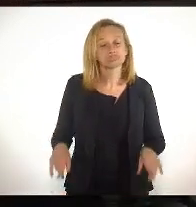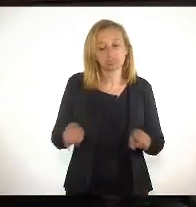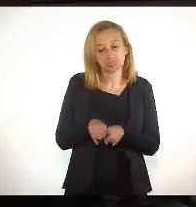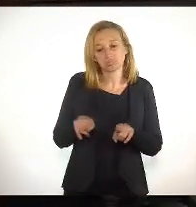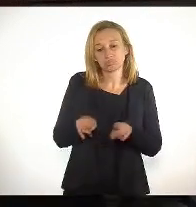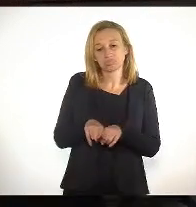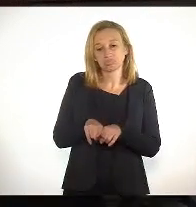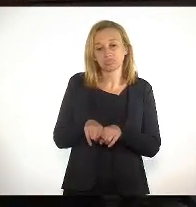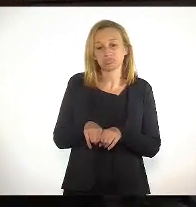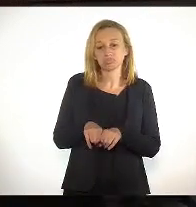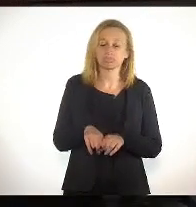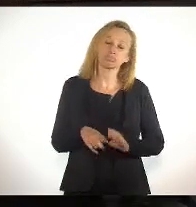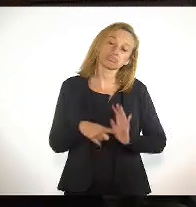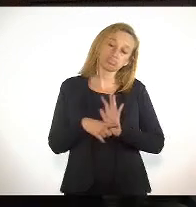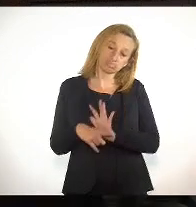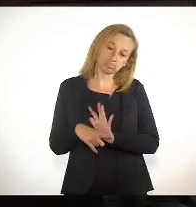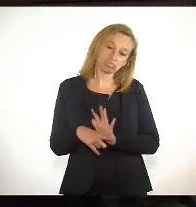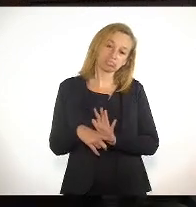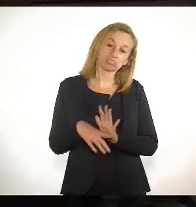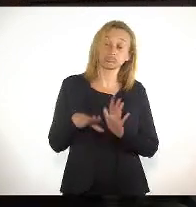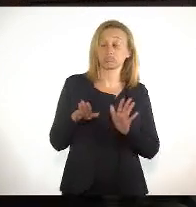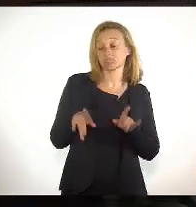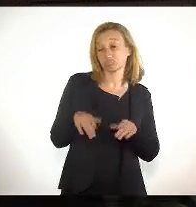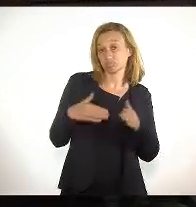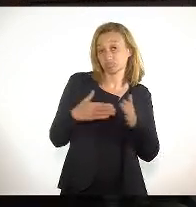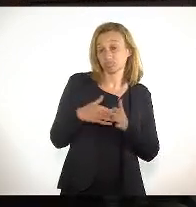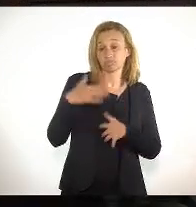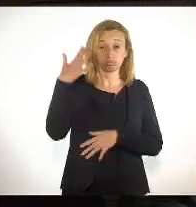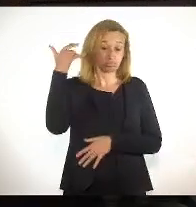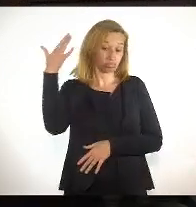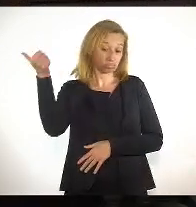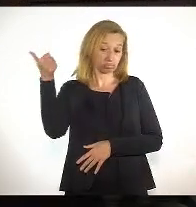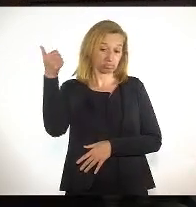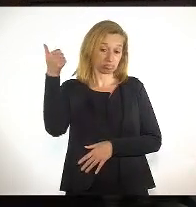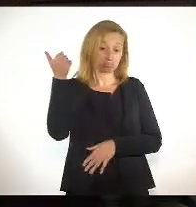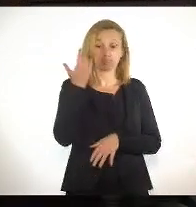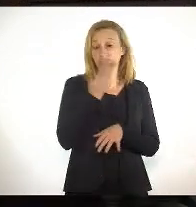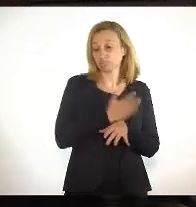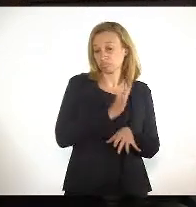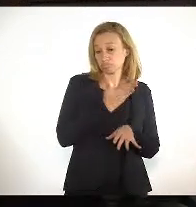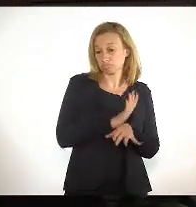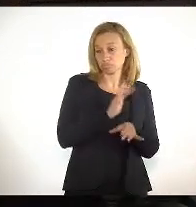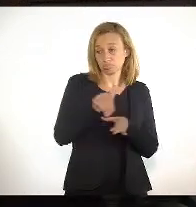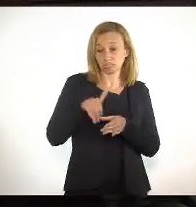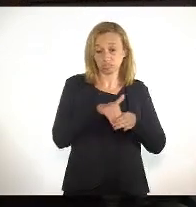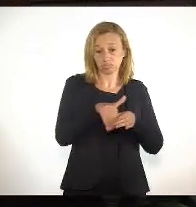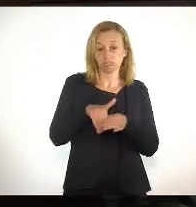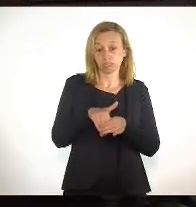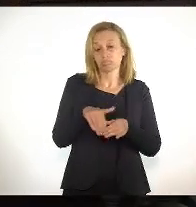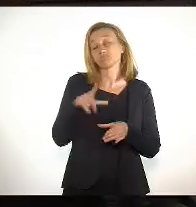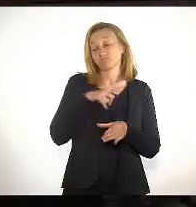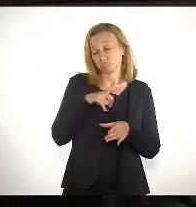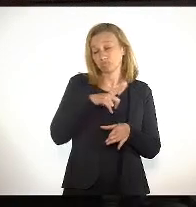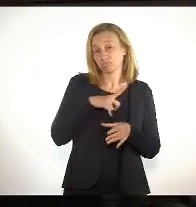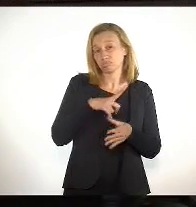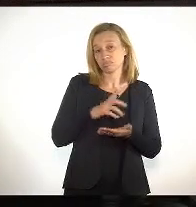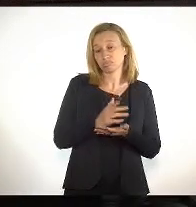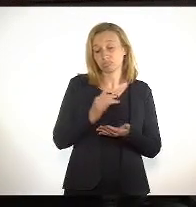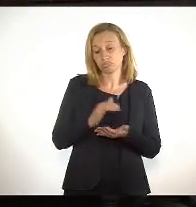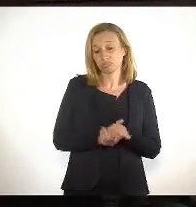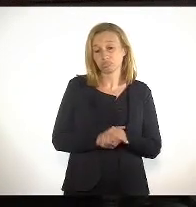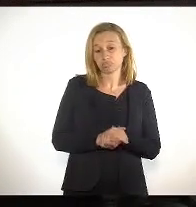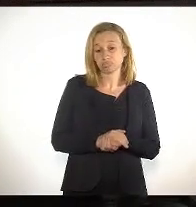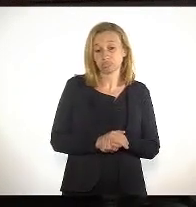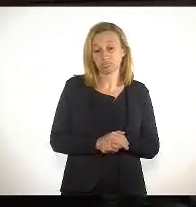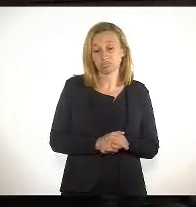assistencialismo e até as famosas e antigas práticas eleitorais tiveram seu protagonismo,